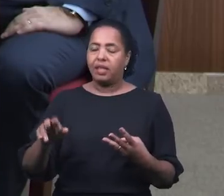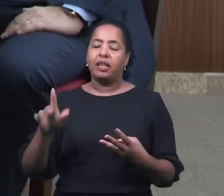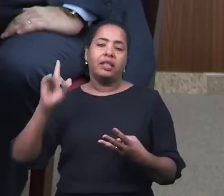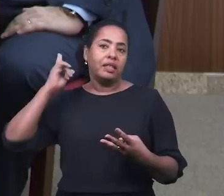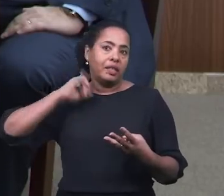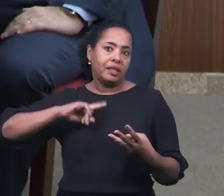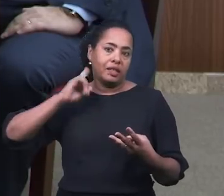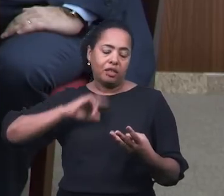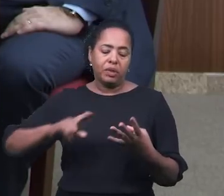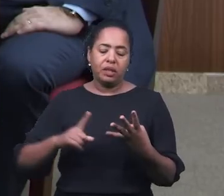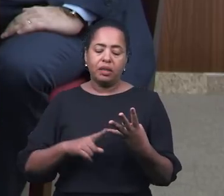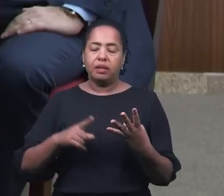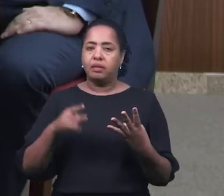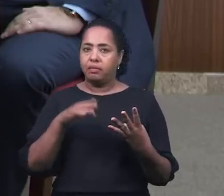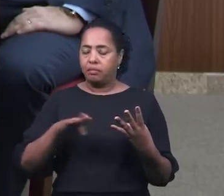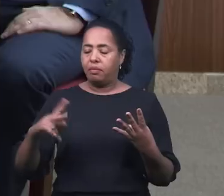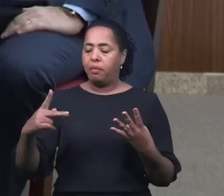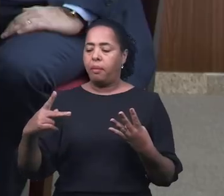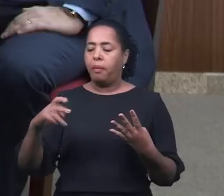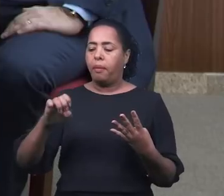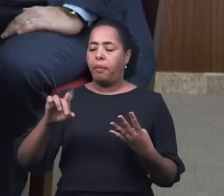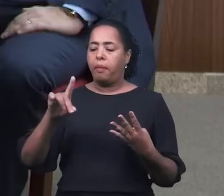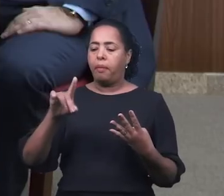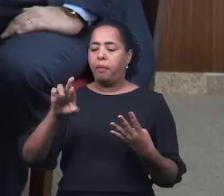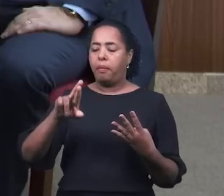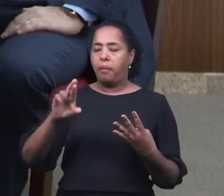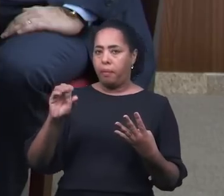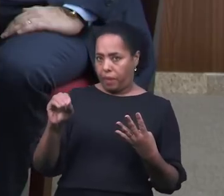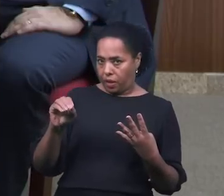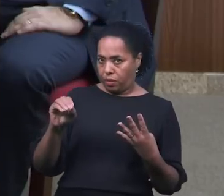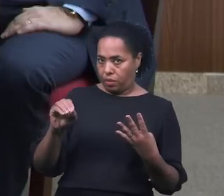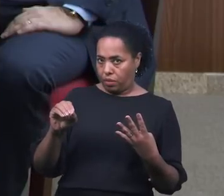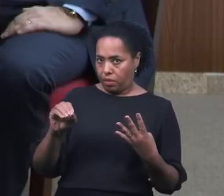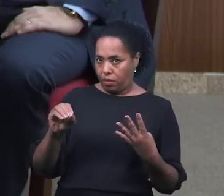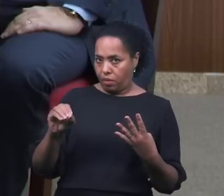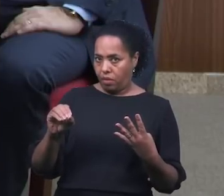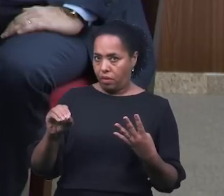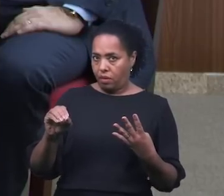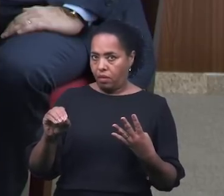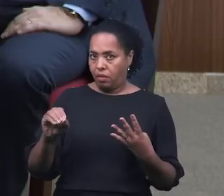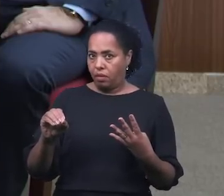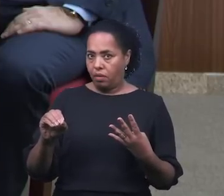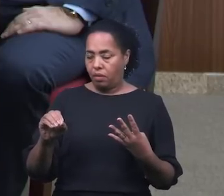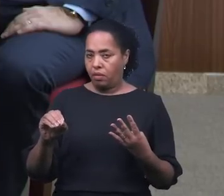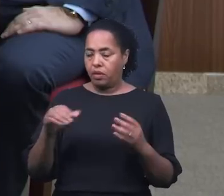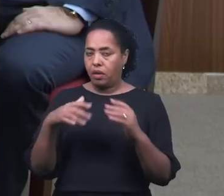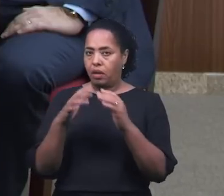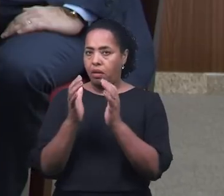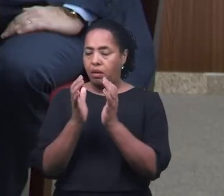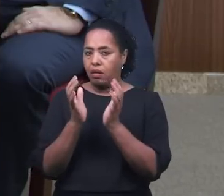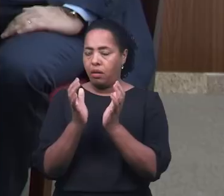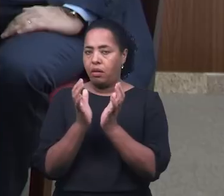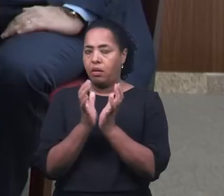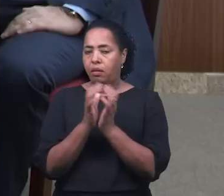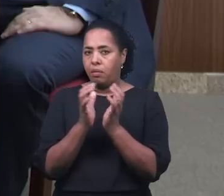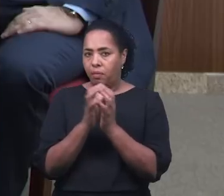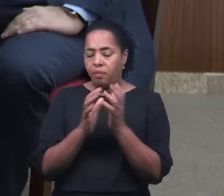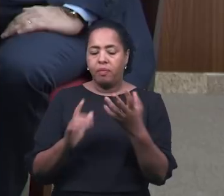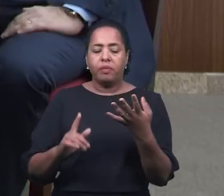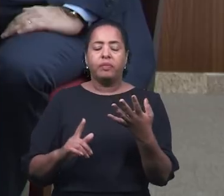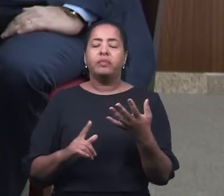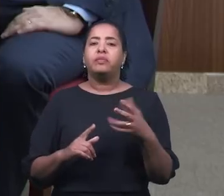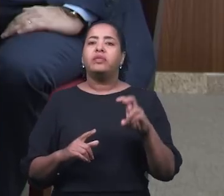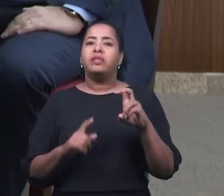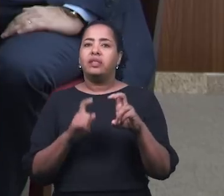Horizonte, Minas Gerais, o intermediário Pedro Gabriel, de Carpina, Pernambuco, e a